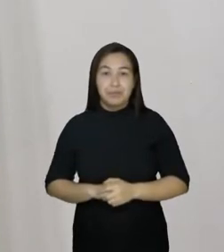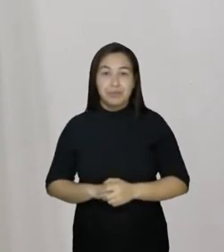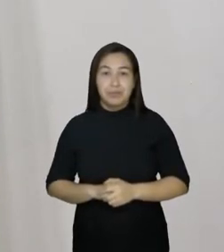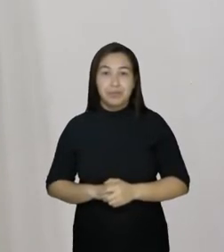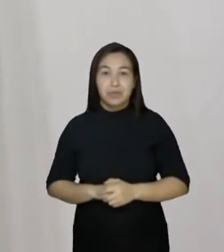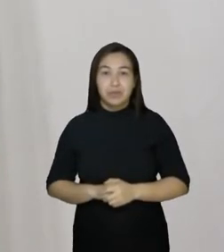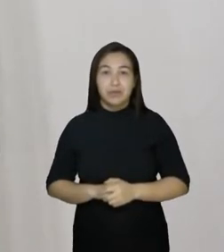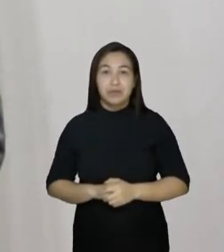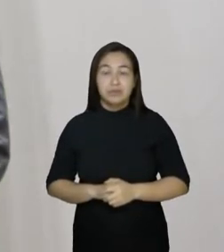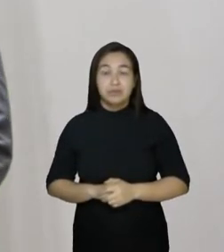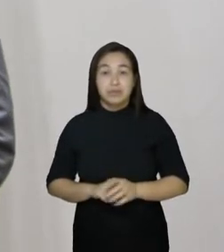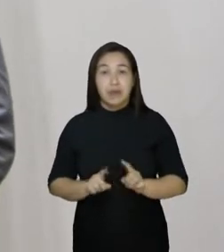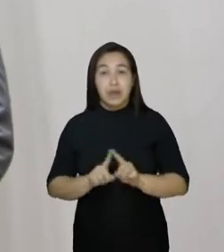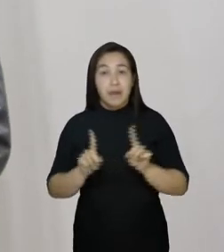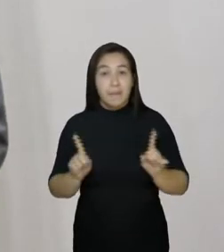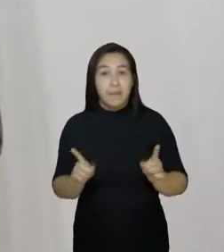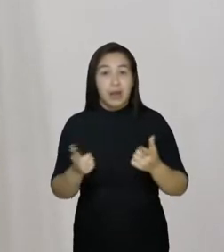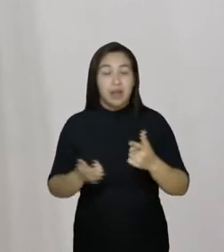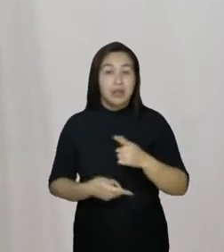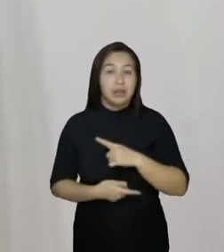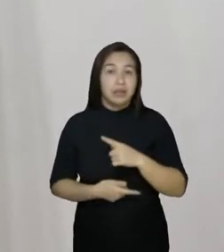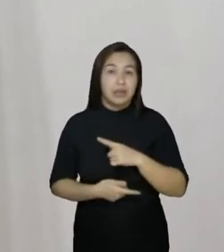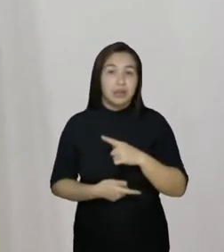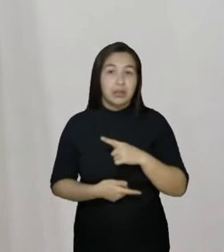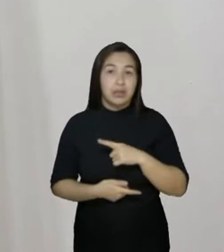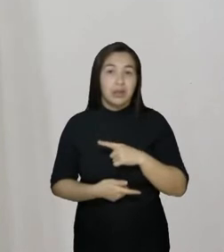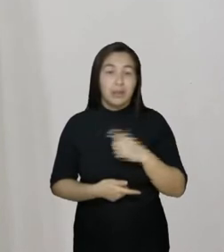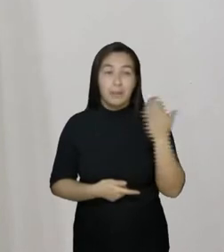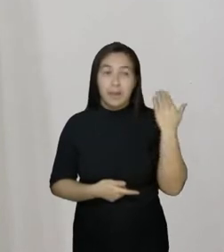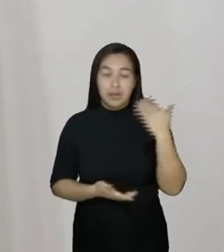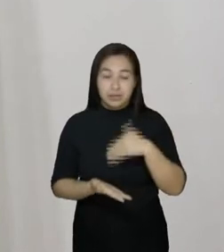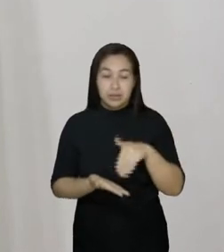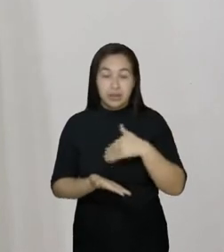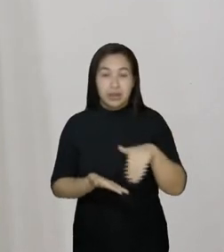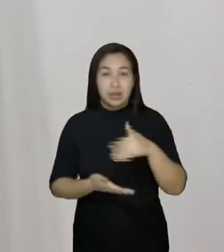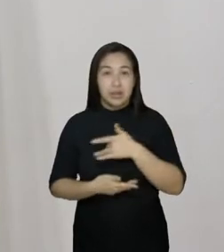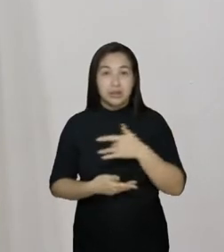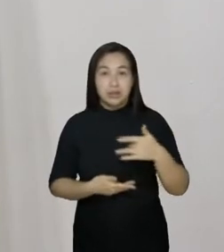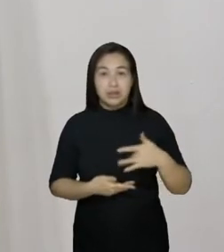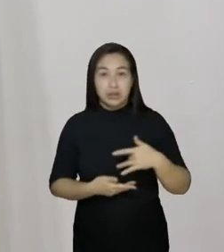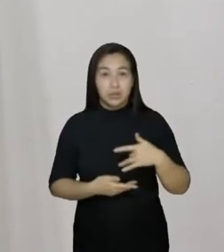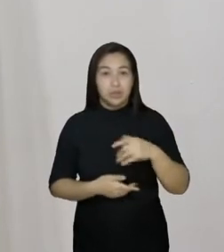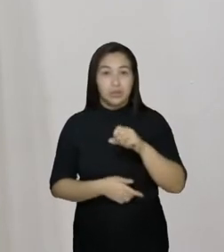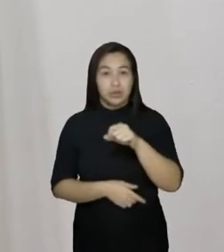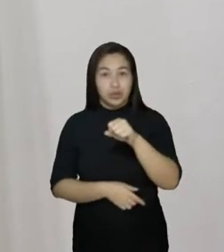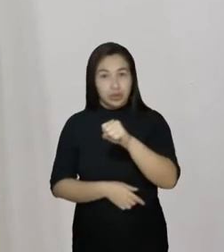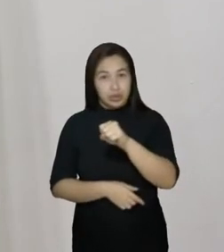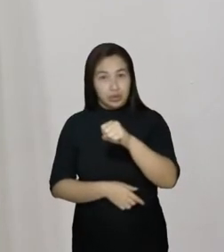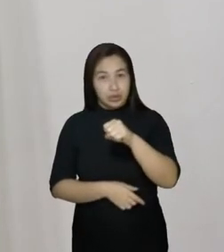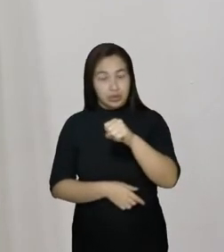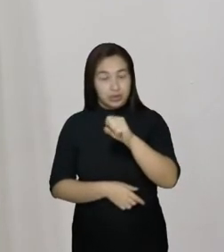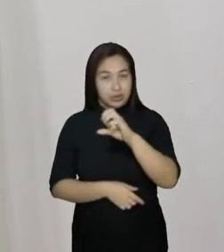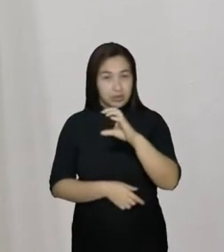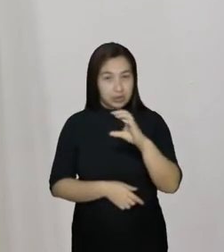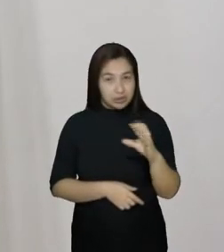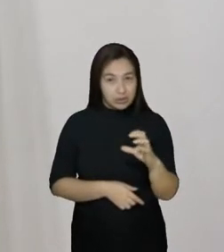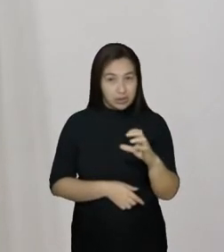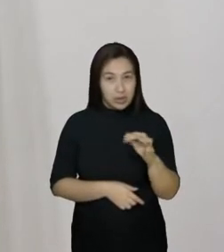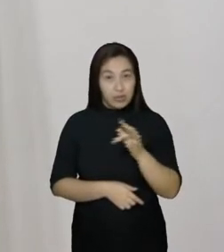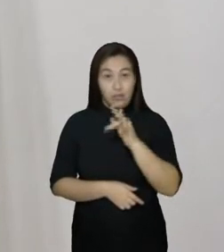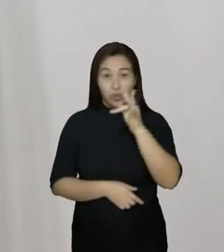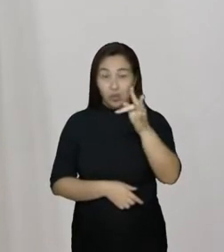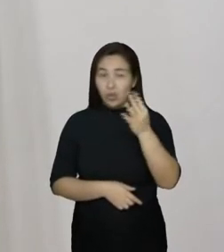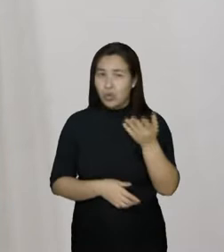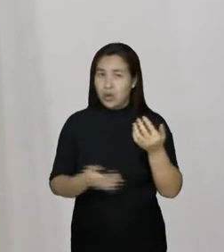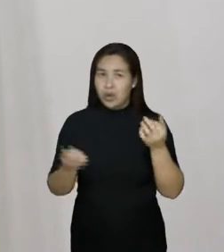Muito embora também nós temos um ex-secretário da Saúde do Estado de Santa Catarina, que tem um futuro brilhante